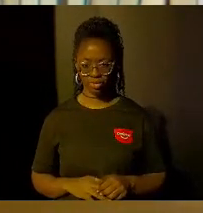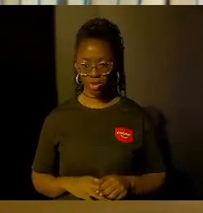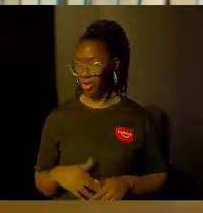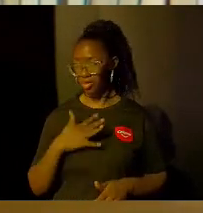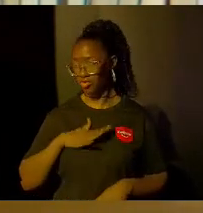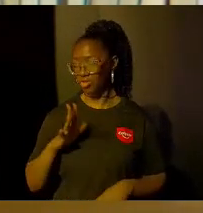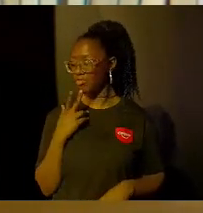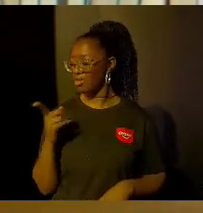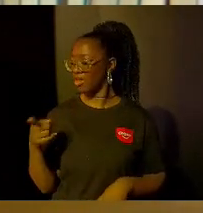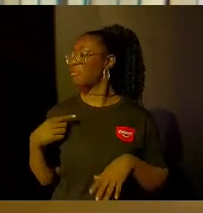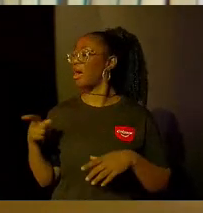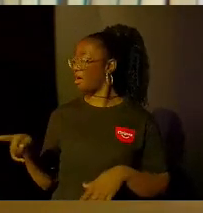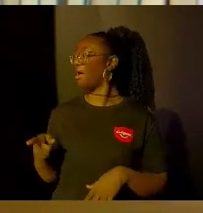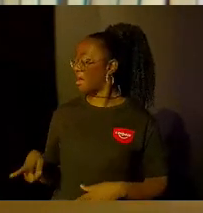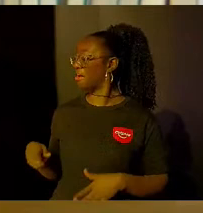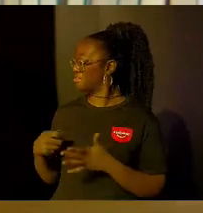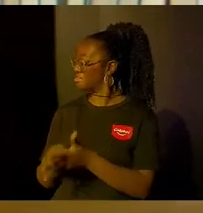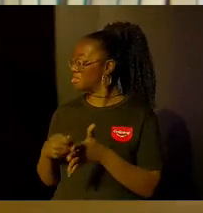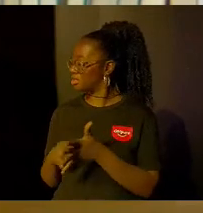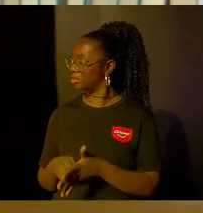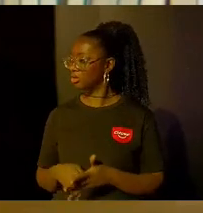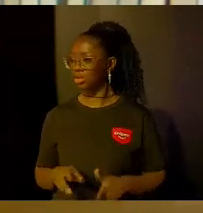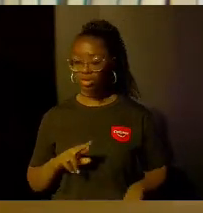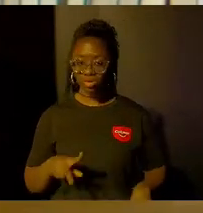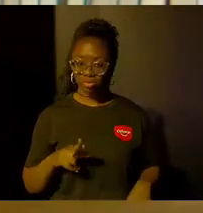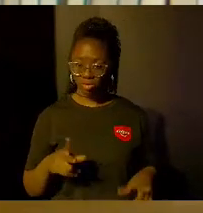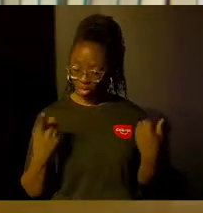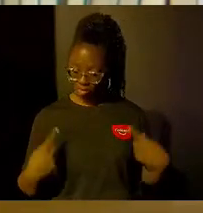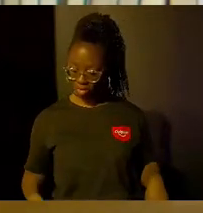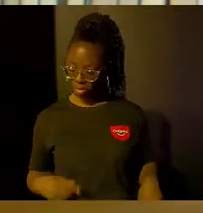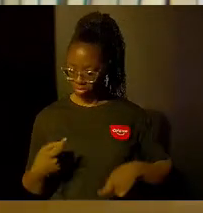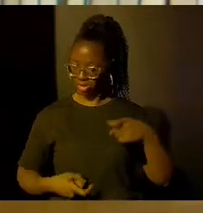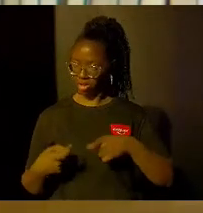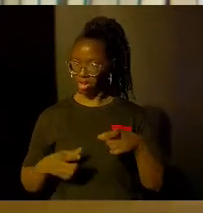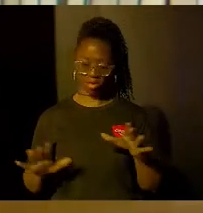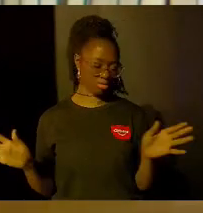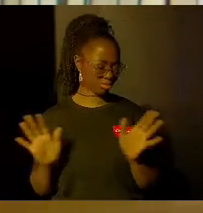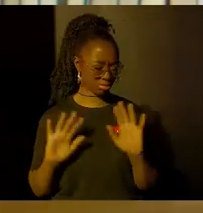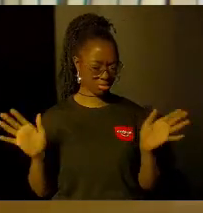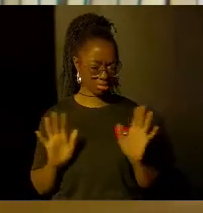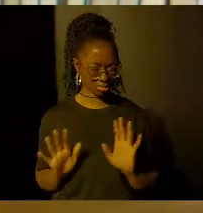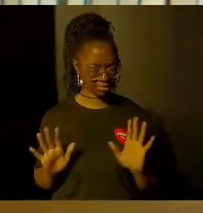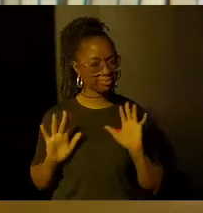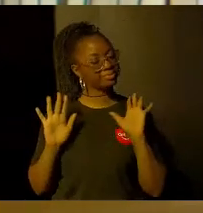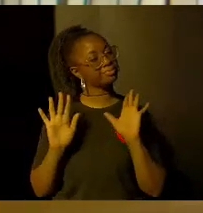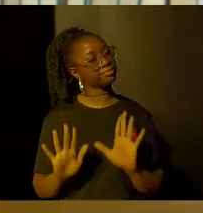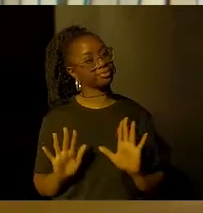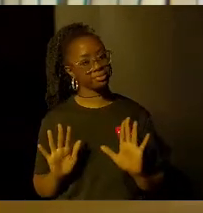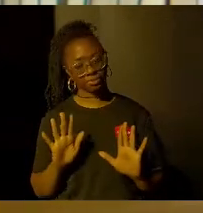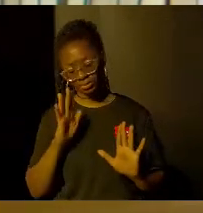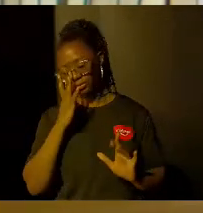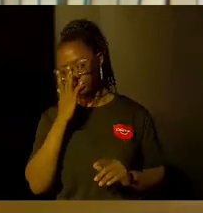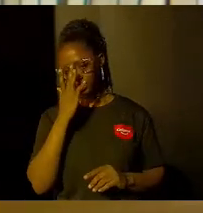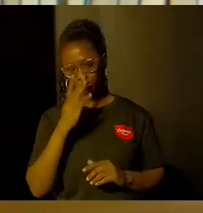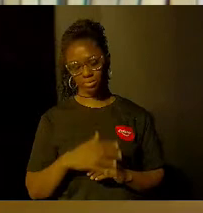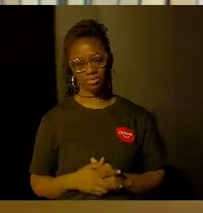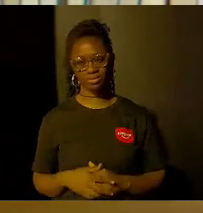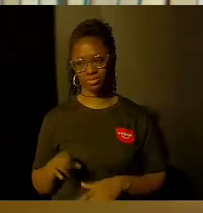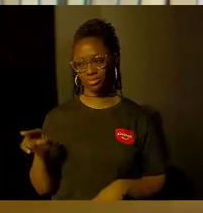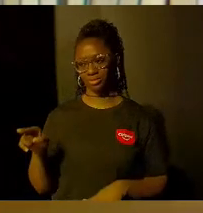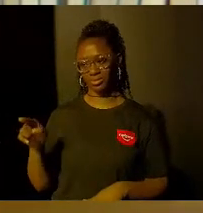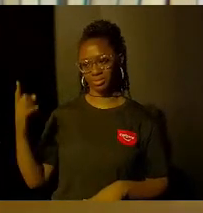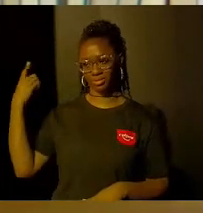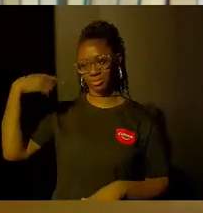guerreira seu corpo não era um campo de batalhas para todos os efeitos a santa